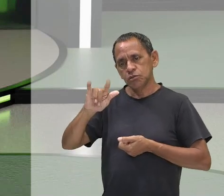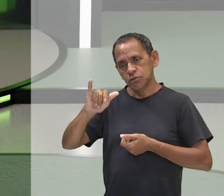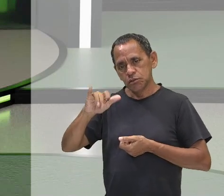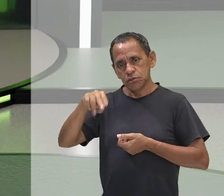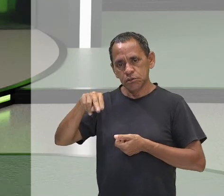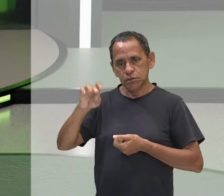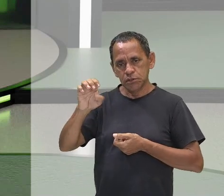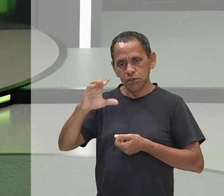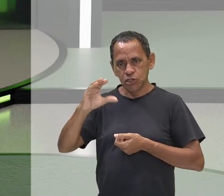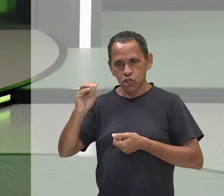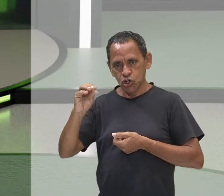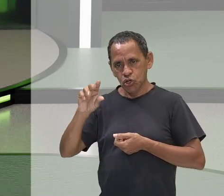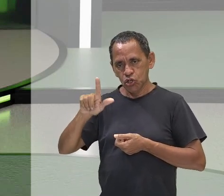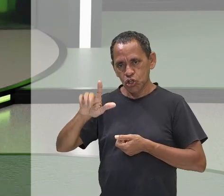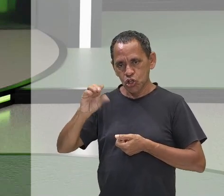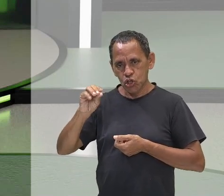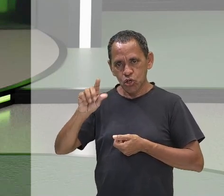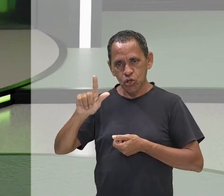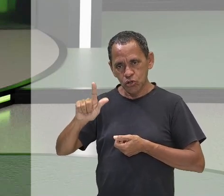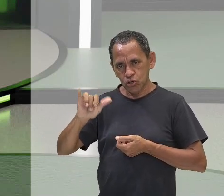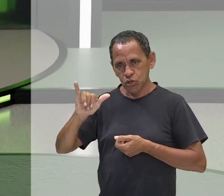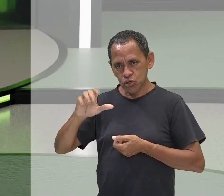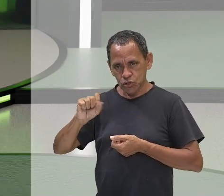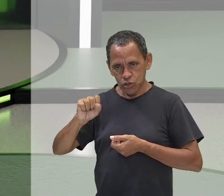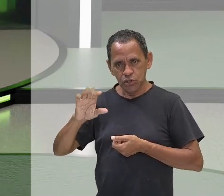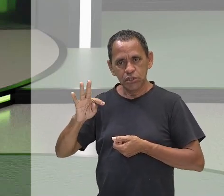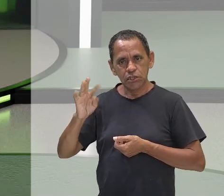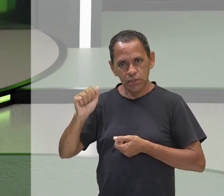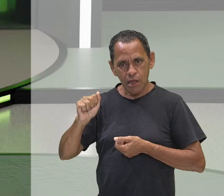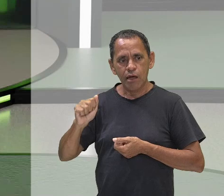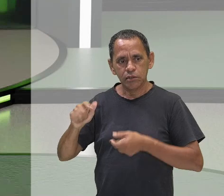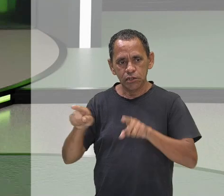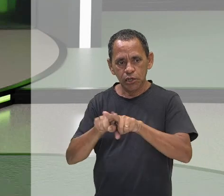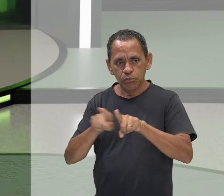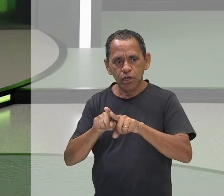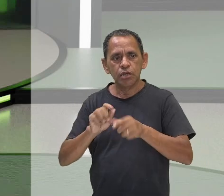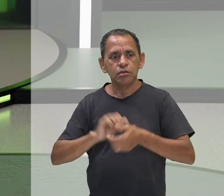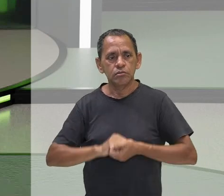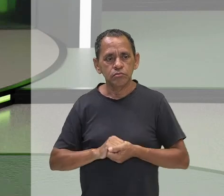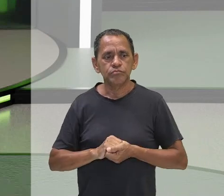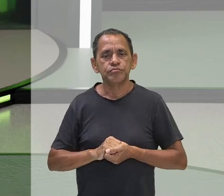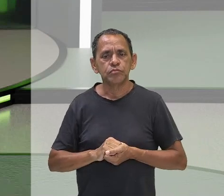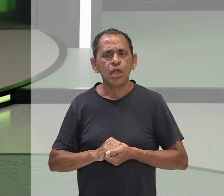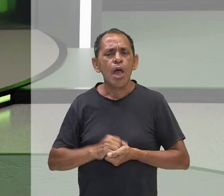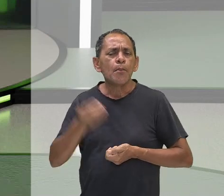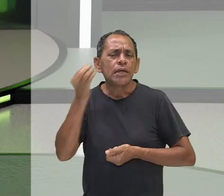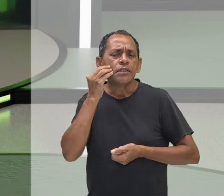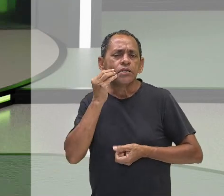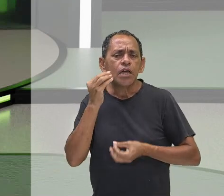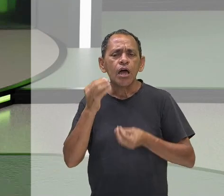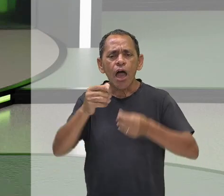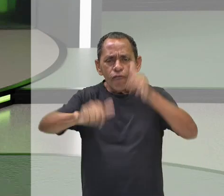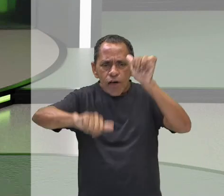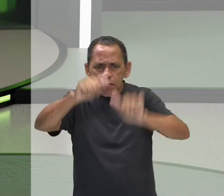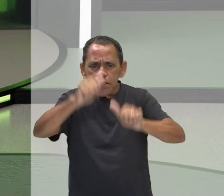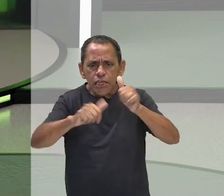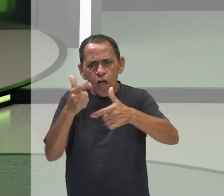mais indicado, sim, e para tentar diagnosticar o